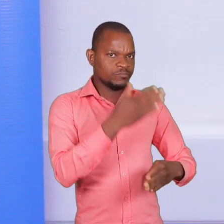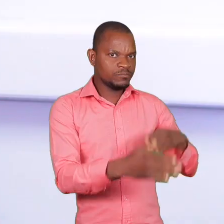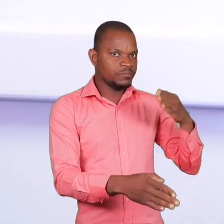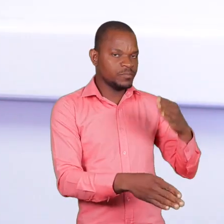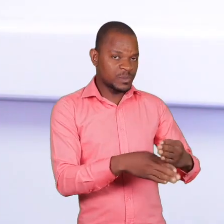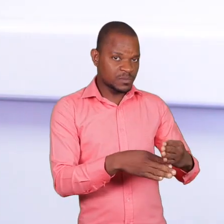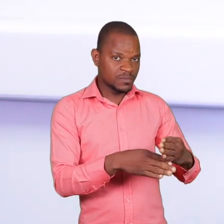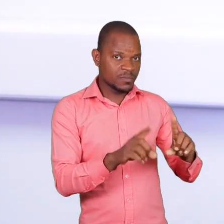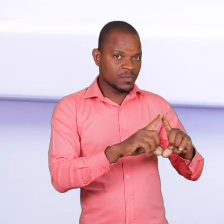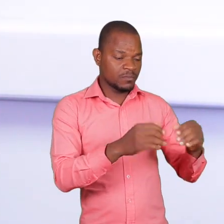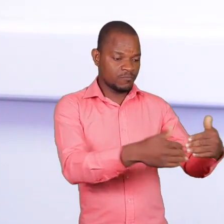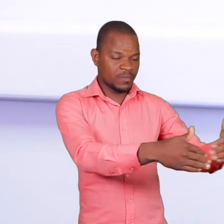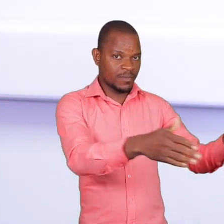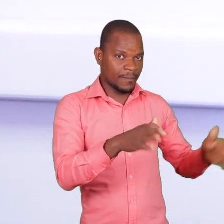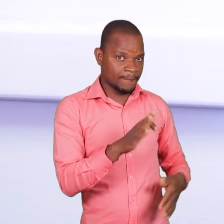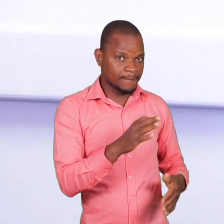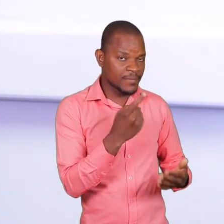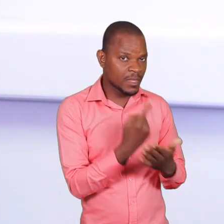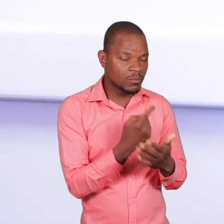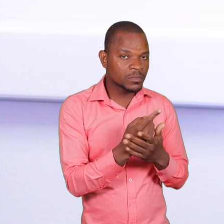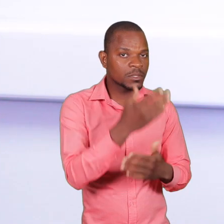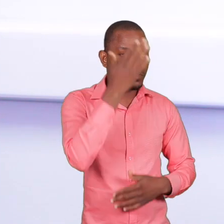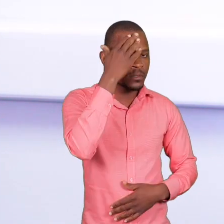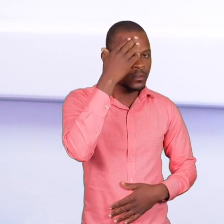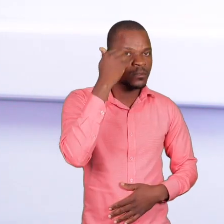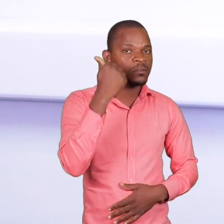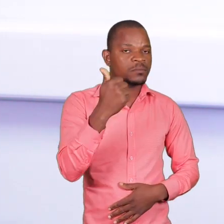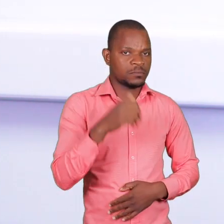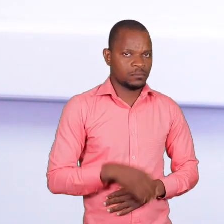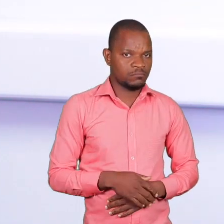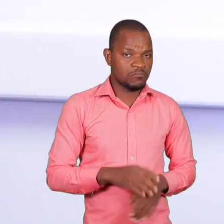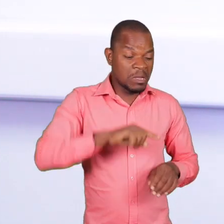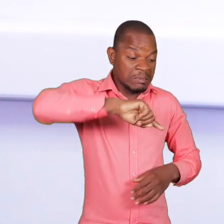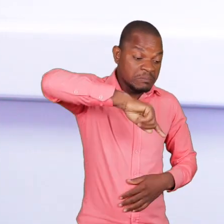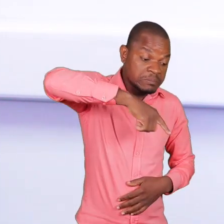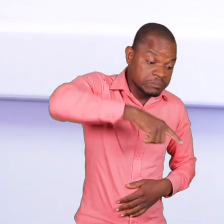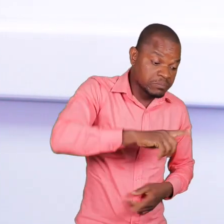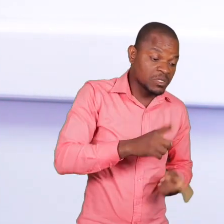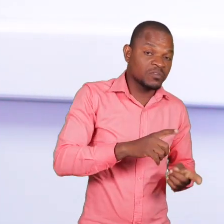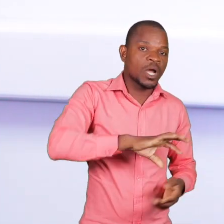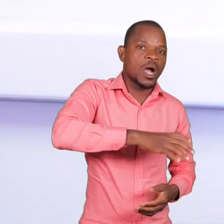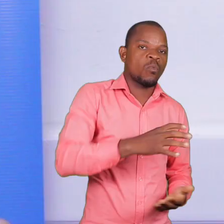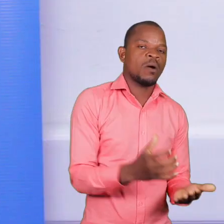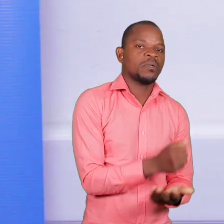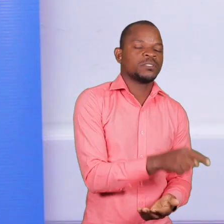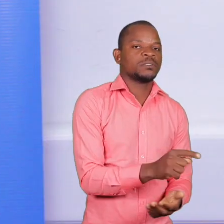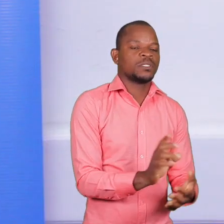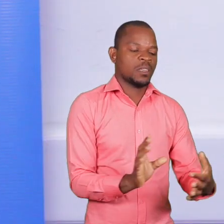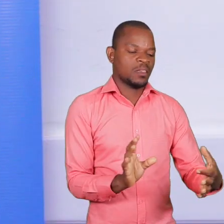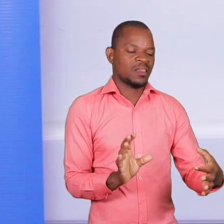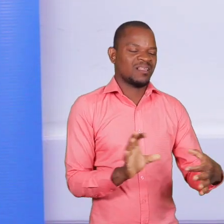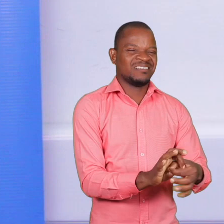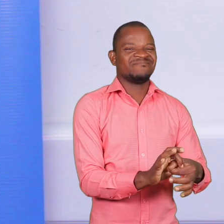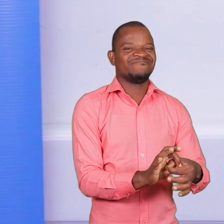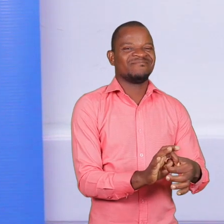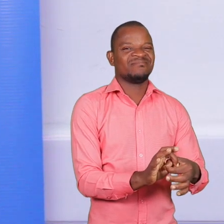latrina, é preciso assegurar que não atinjamos os lençóis freáticos, portanto, onde a água está. Portanto, temos que